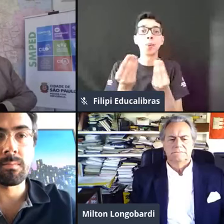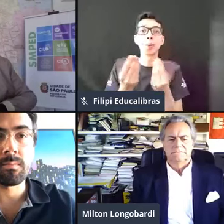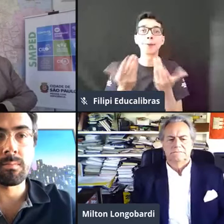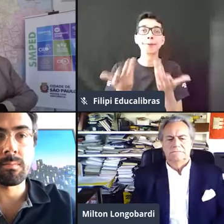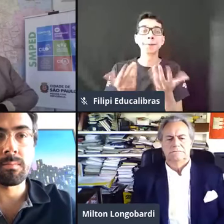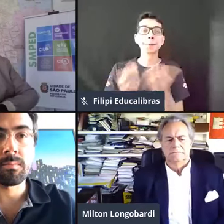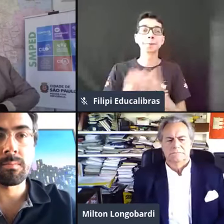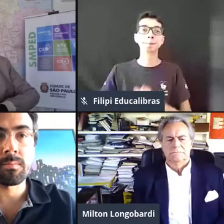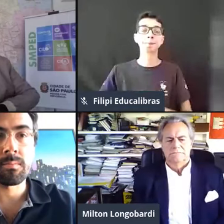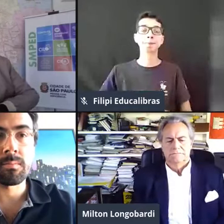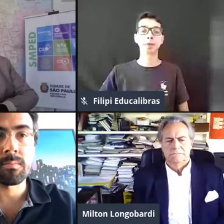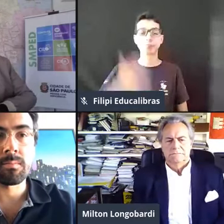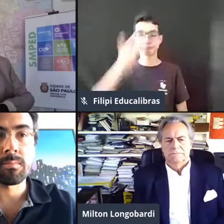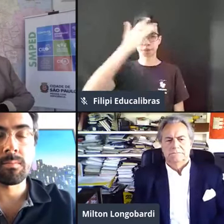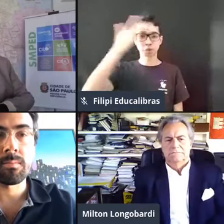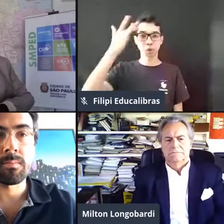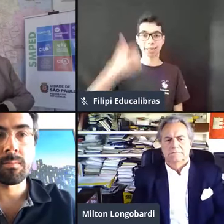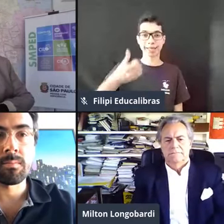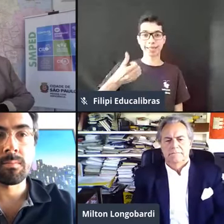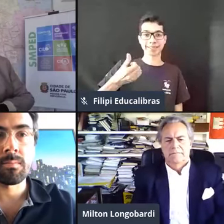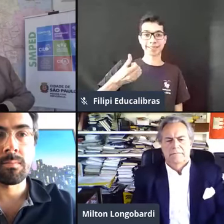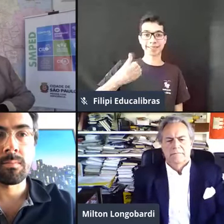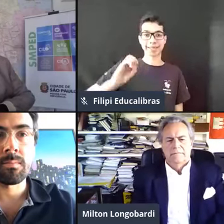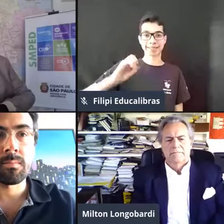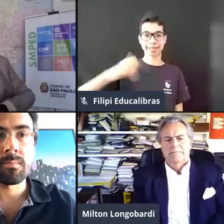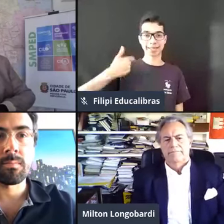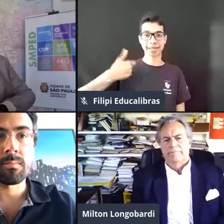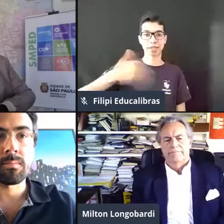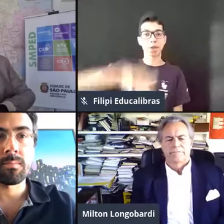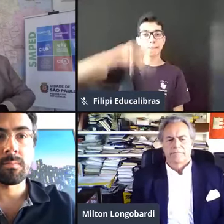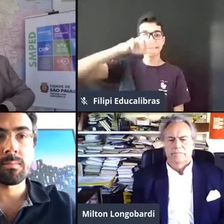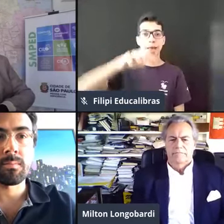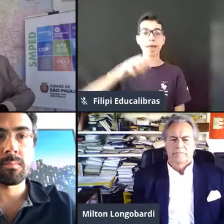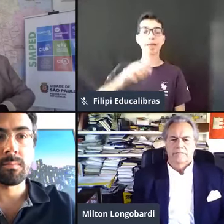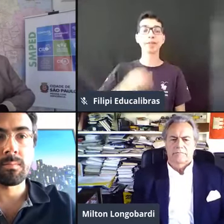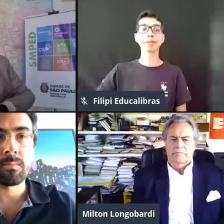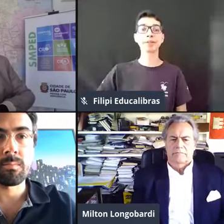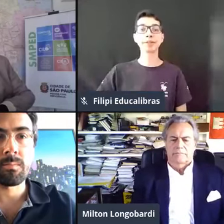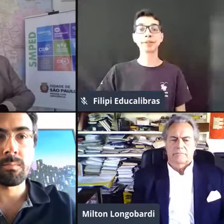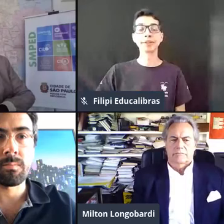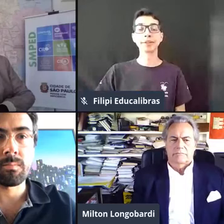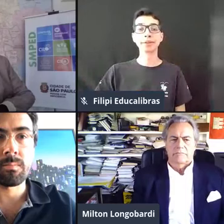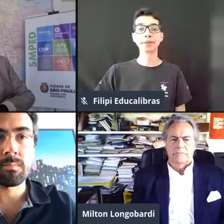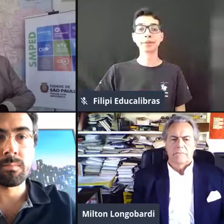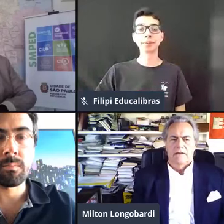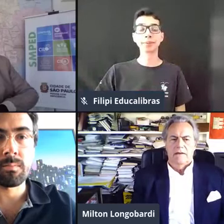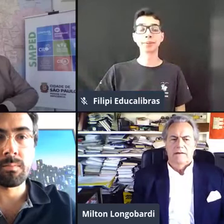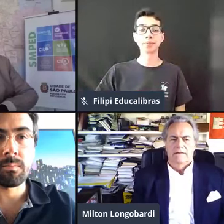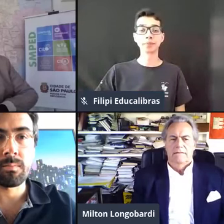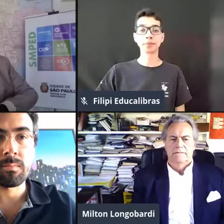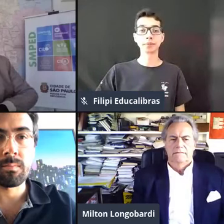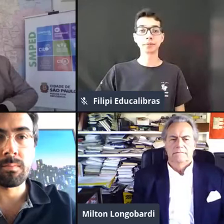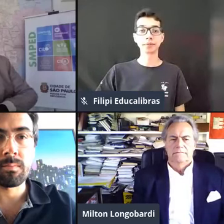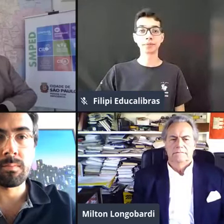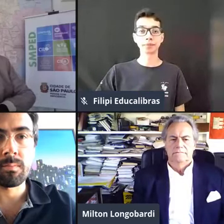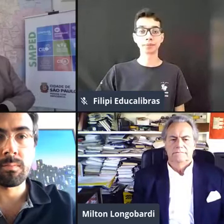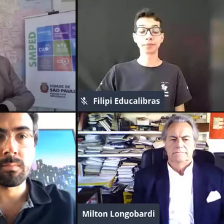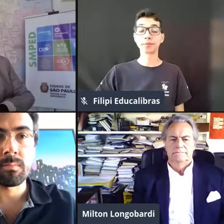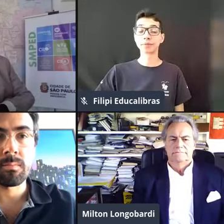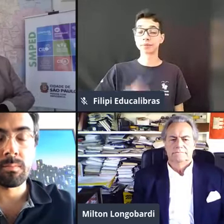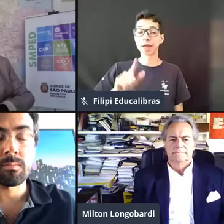pessoas com mais de 60 anos representam o principal grupo para o